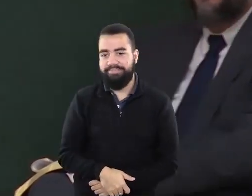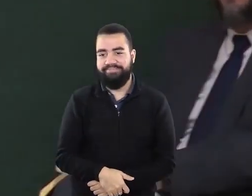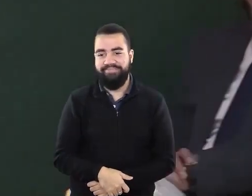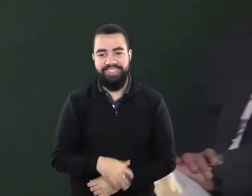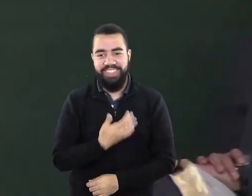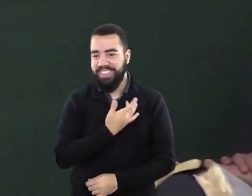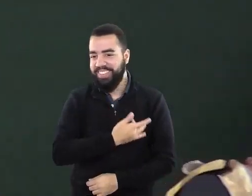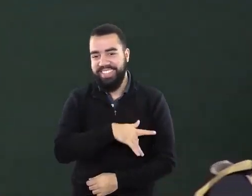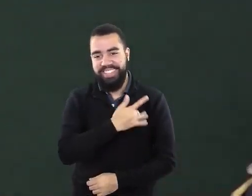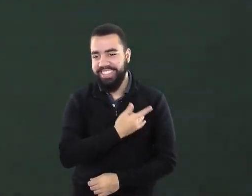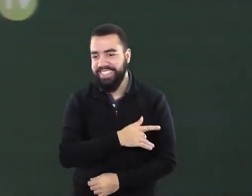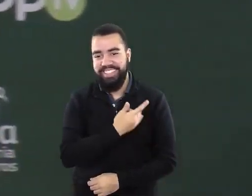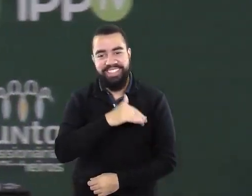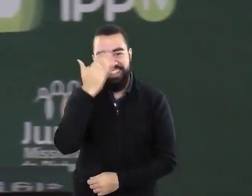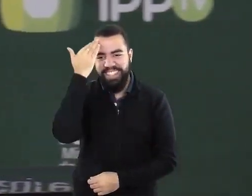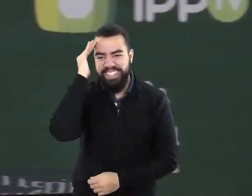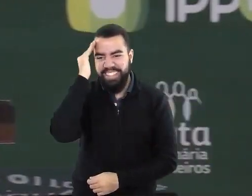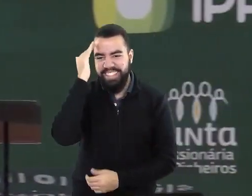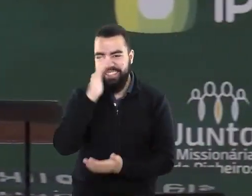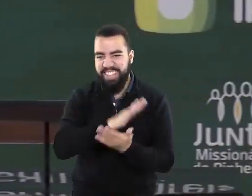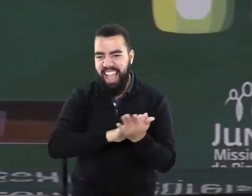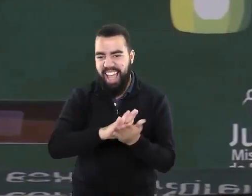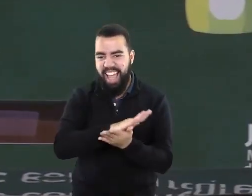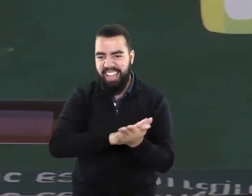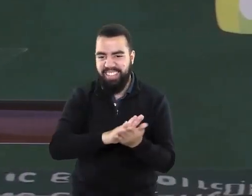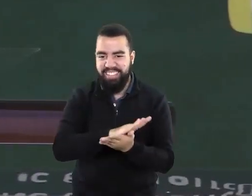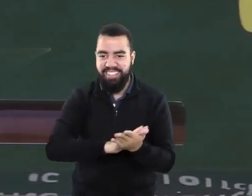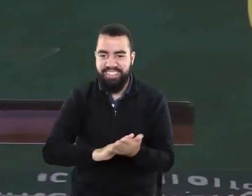Coitado, entendeu nada.